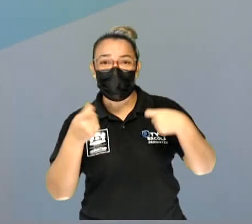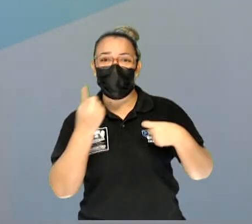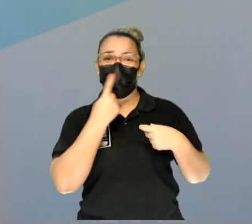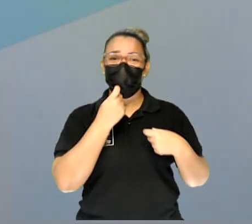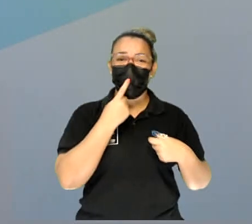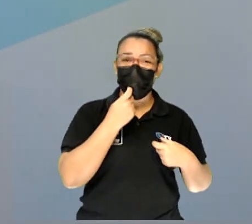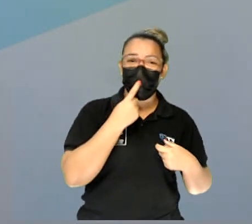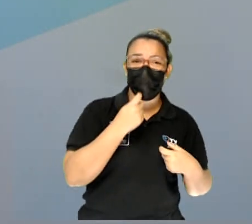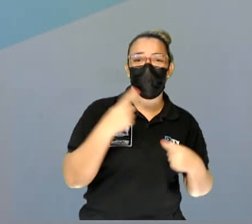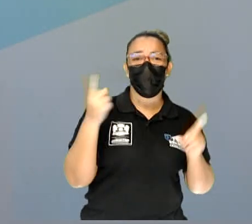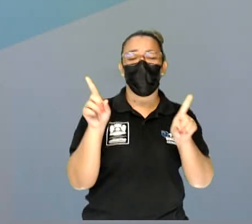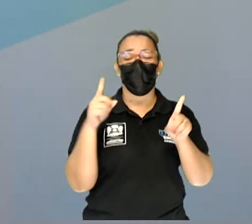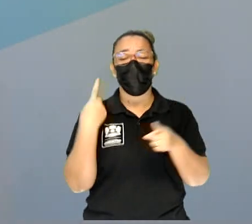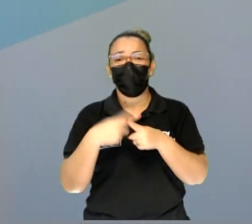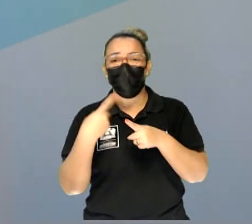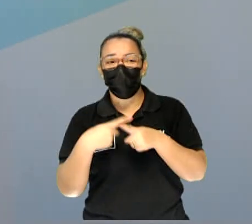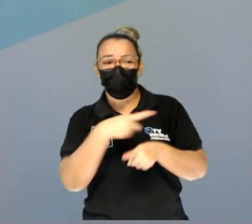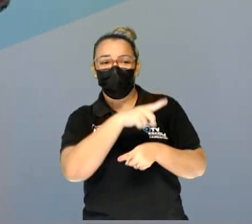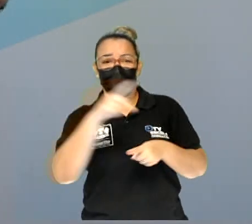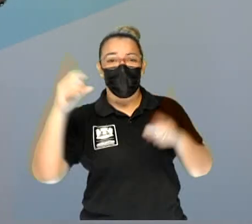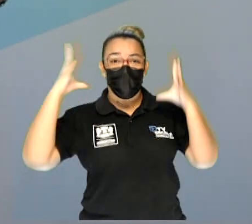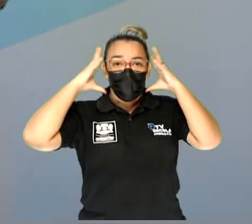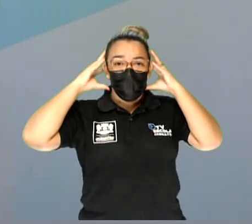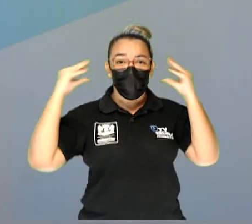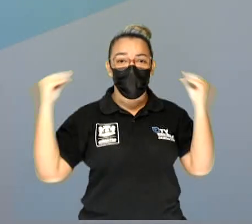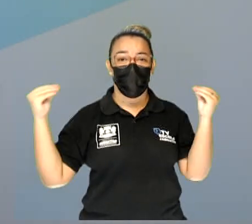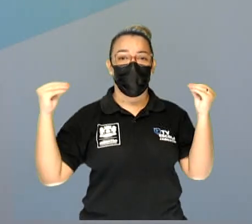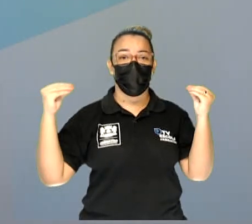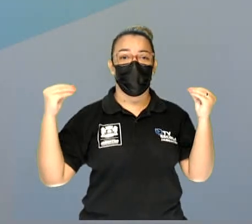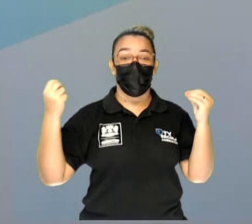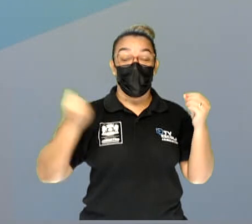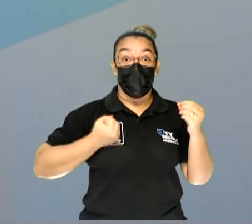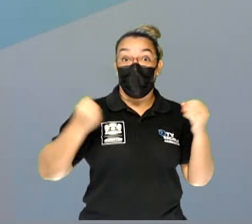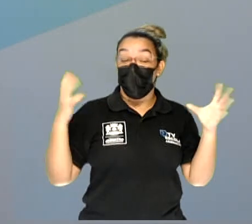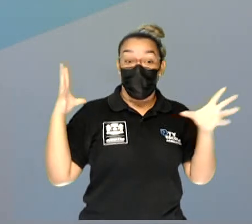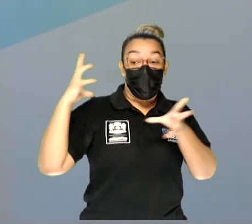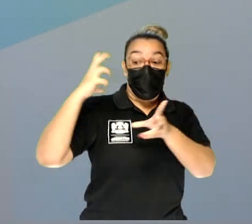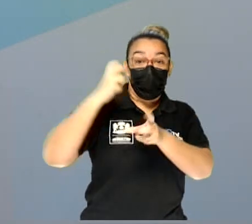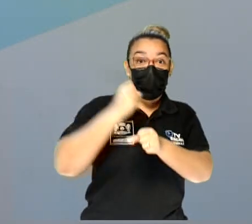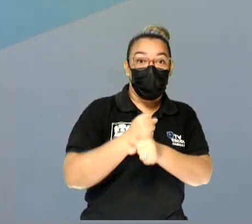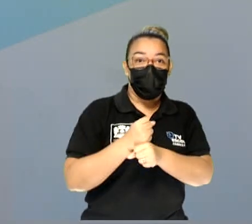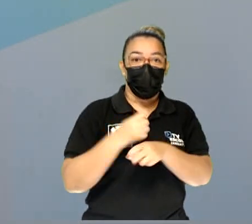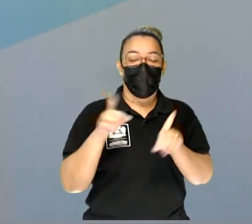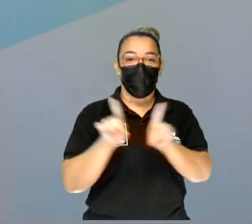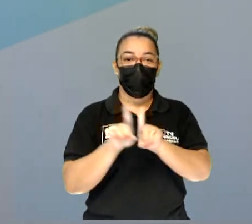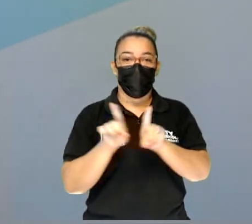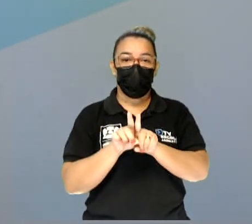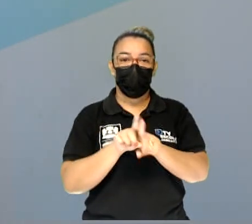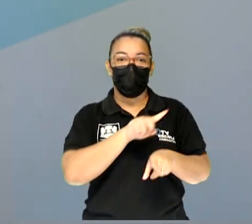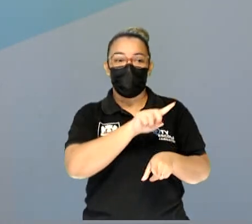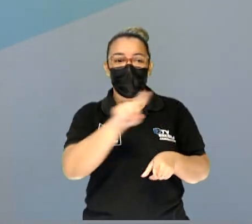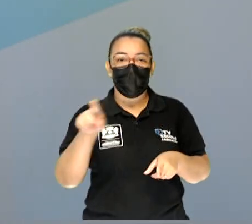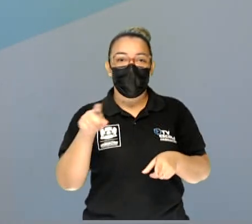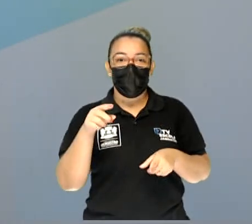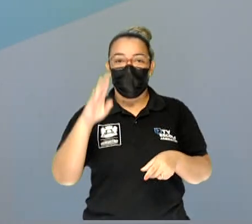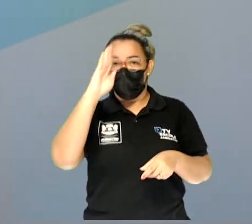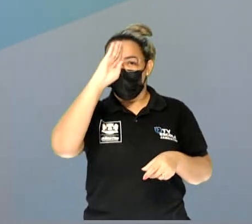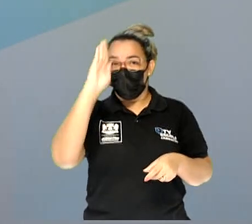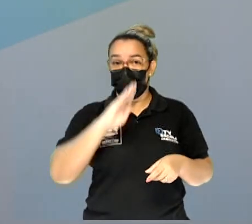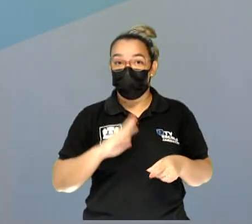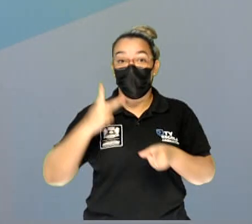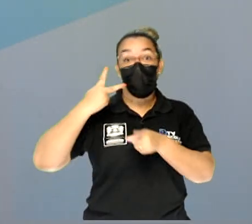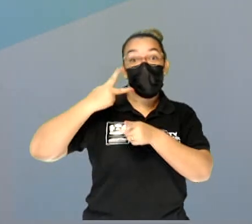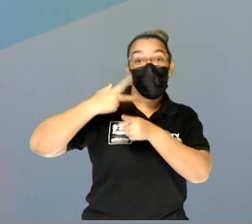eram muito superiores em número, mas a posição que os brasileiros colocaram os holandeses deu vantagem para que os brasileiros